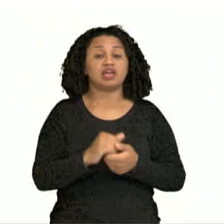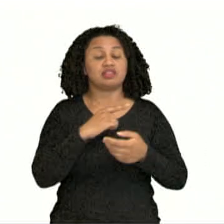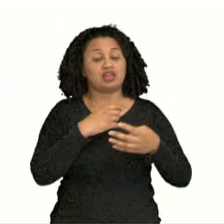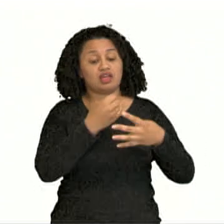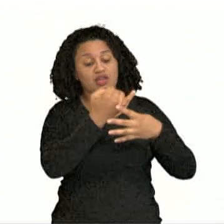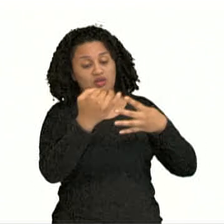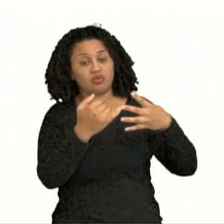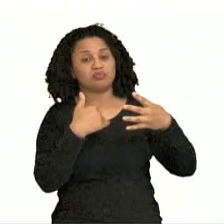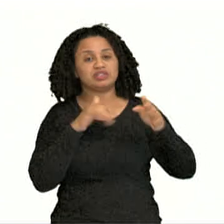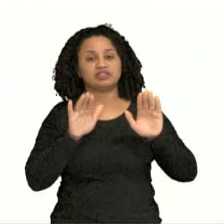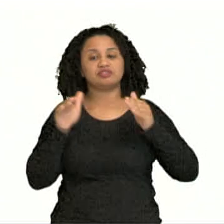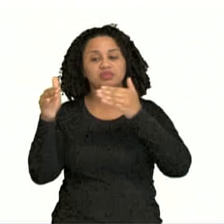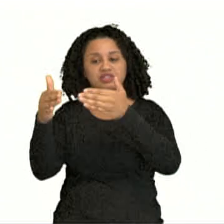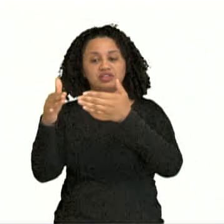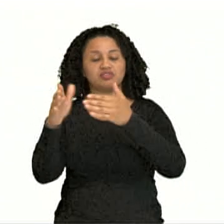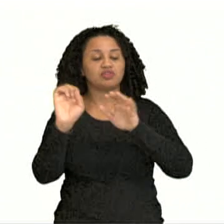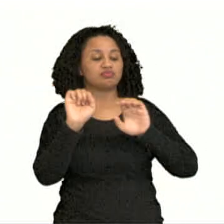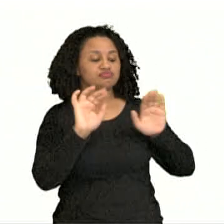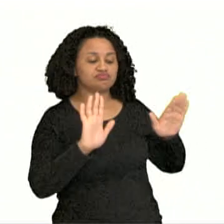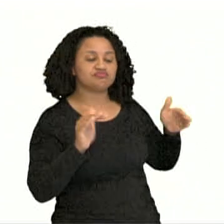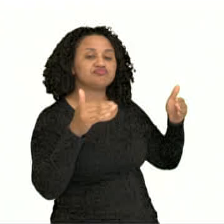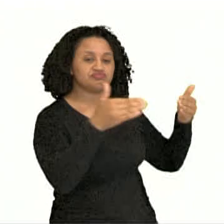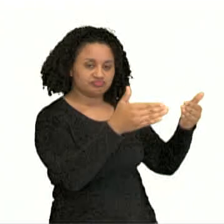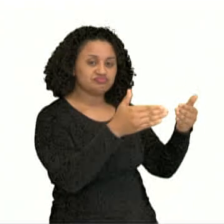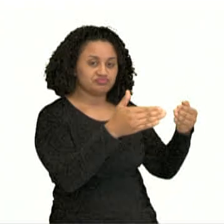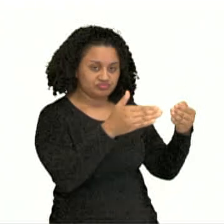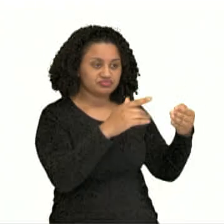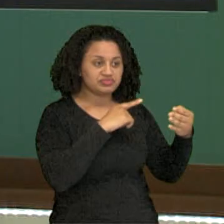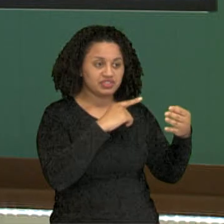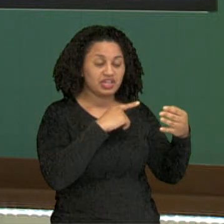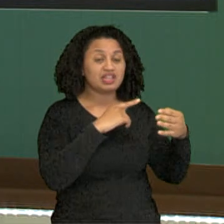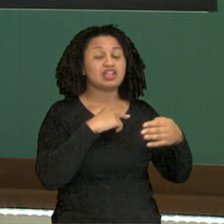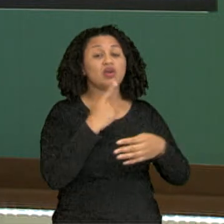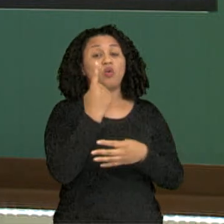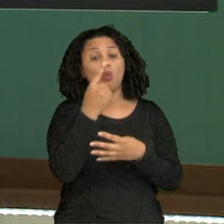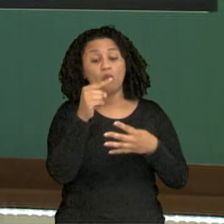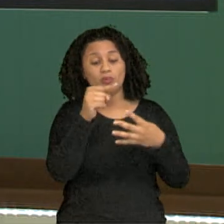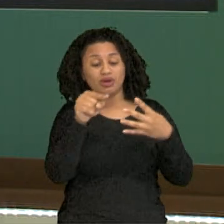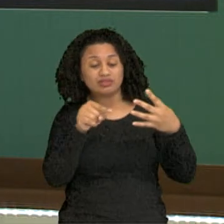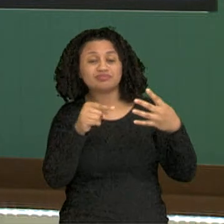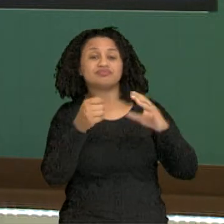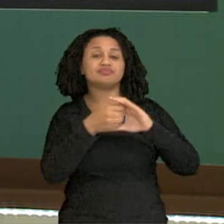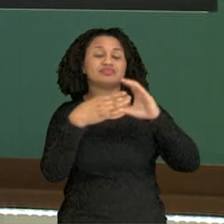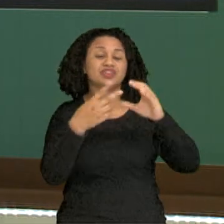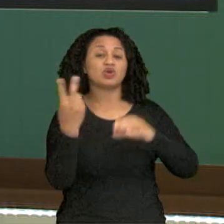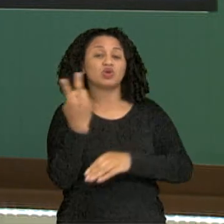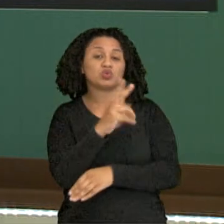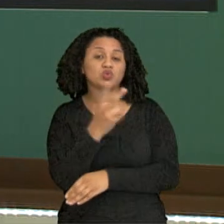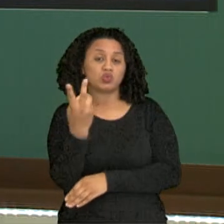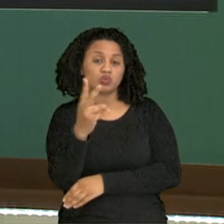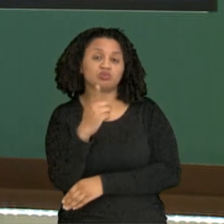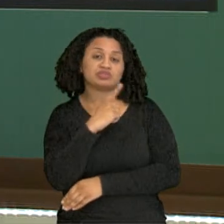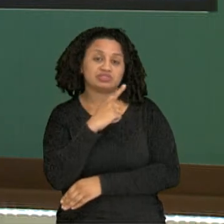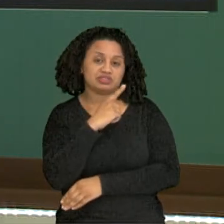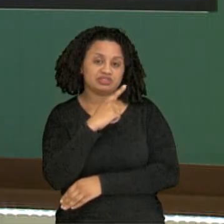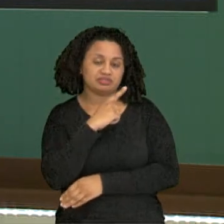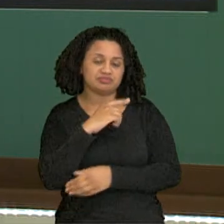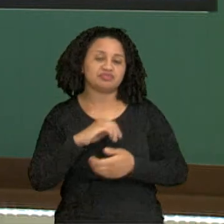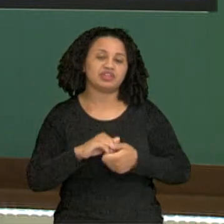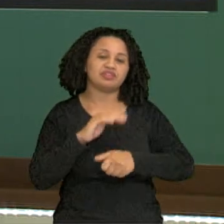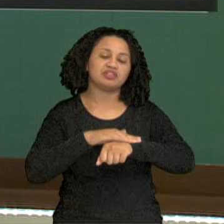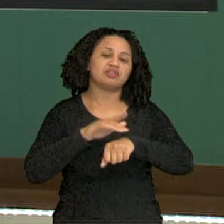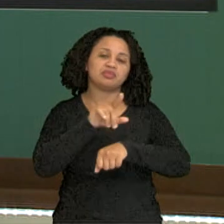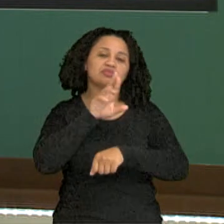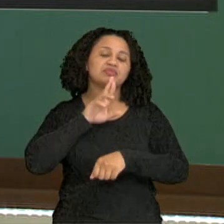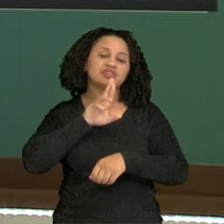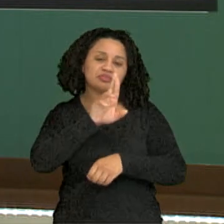Algumas são exclusivas de briófitas, outras exclusivas de pteridófitas, e tem uma característica que ambas, as duas, apresentam. Então, eu vou dar um